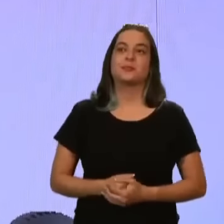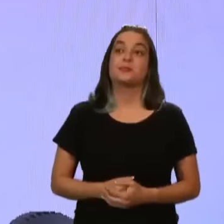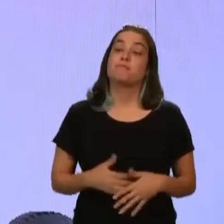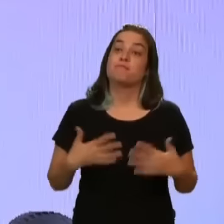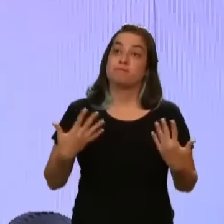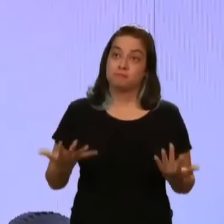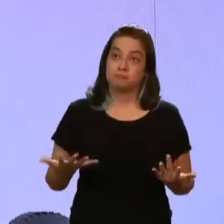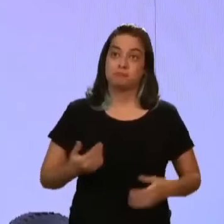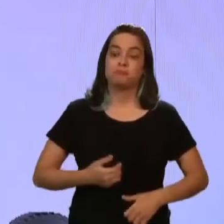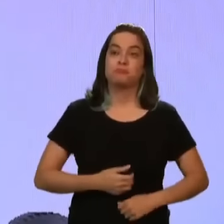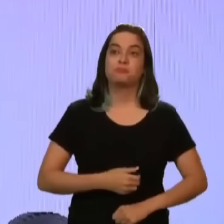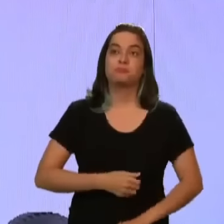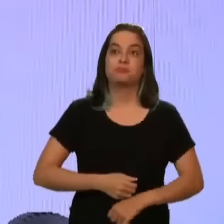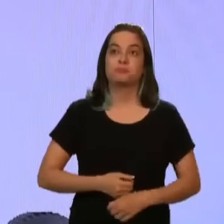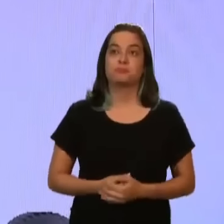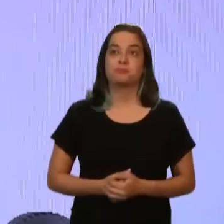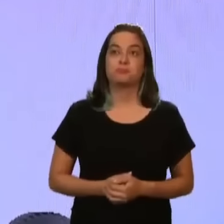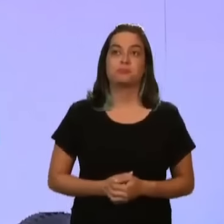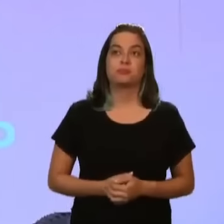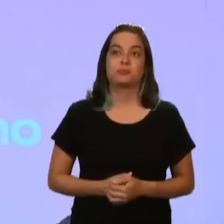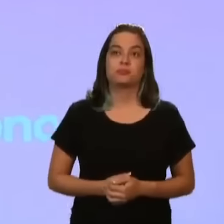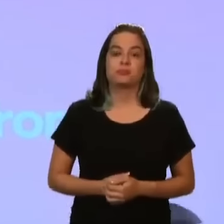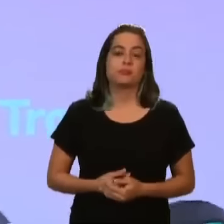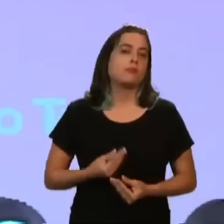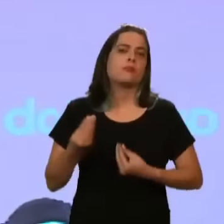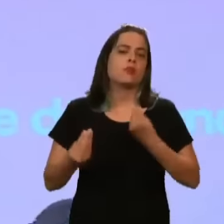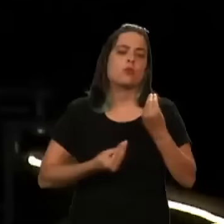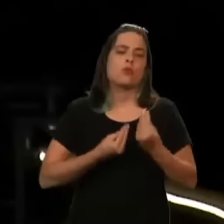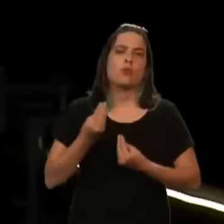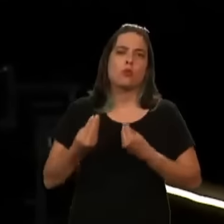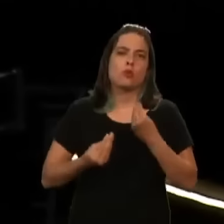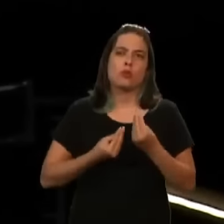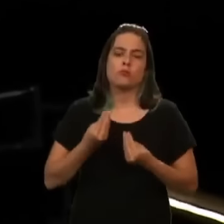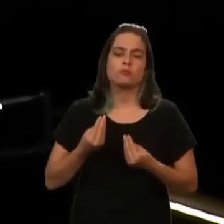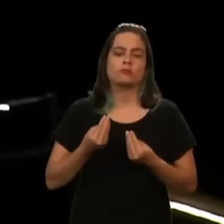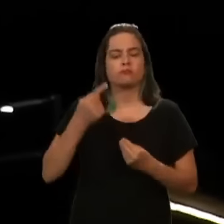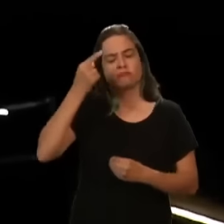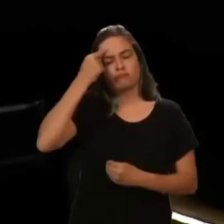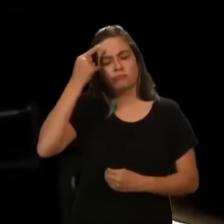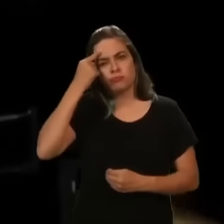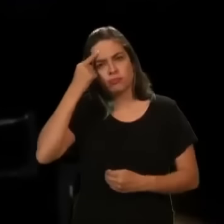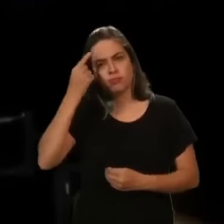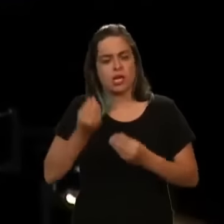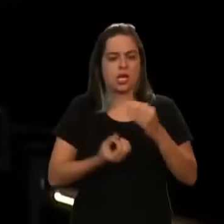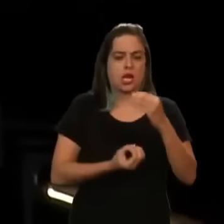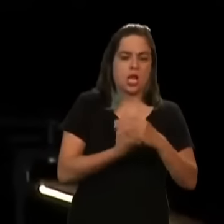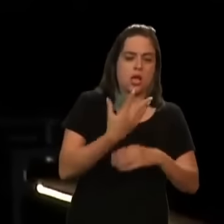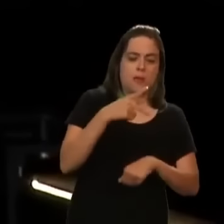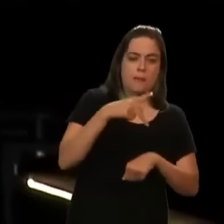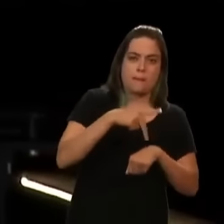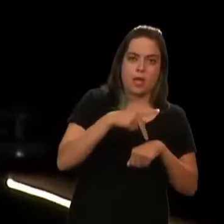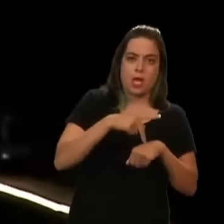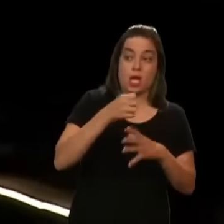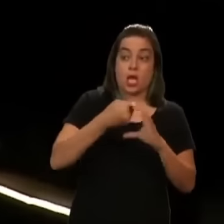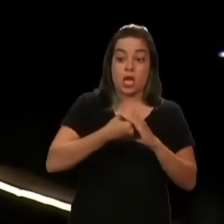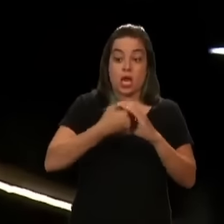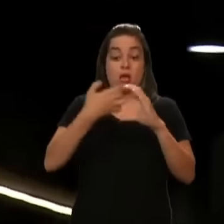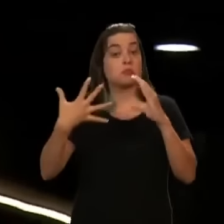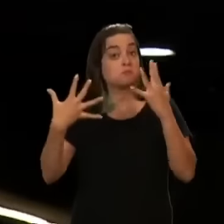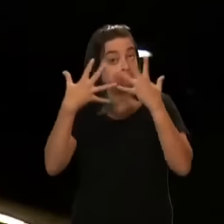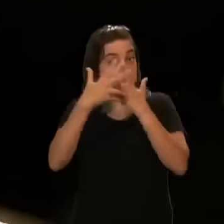Enfim, como é que a gente pode aplicar tanto a formação das pedras, essas características tão